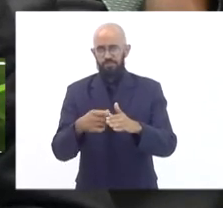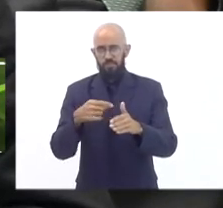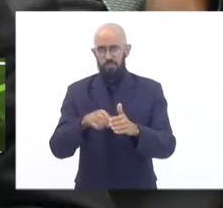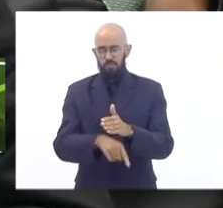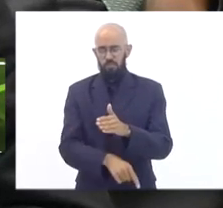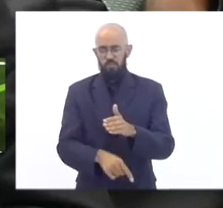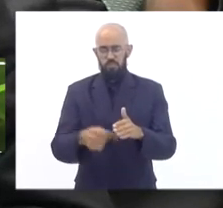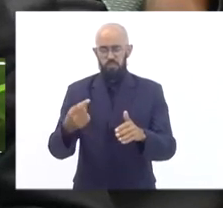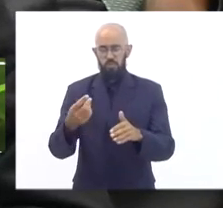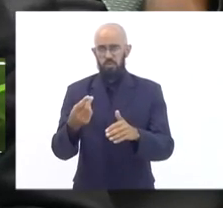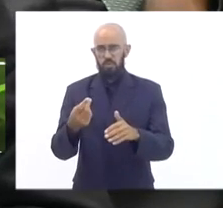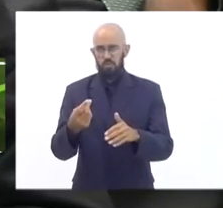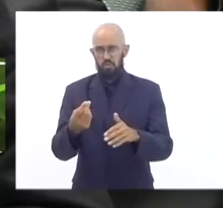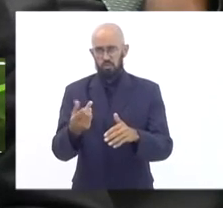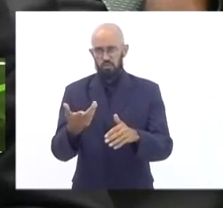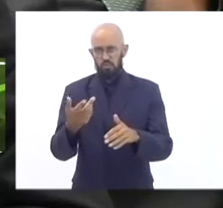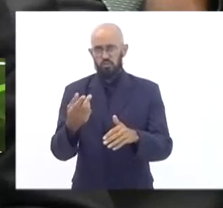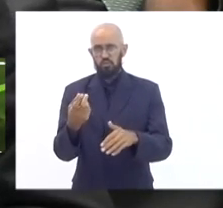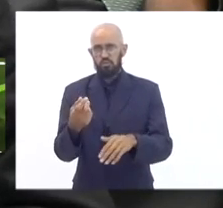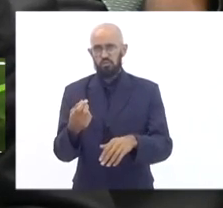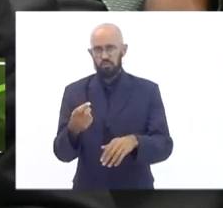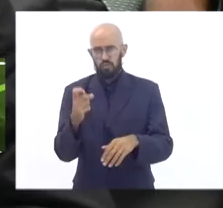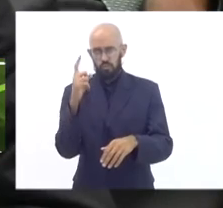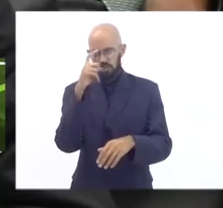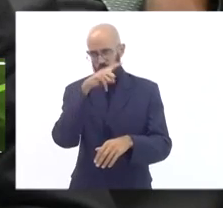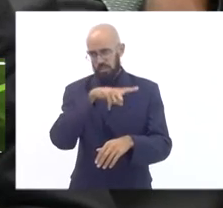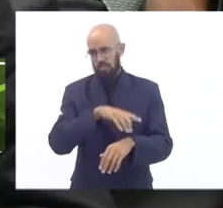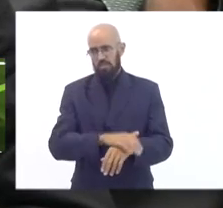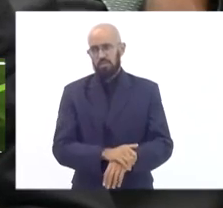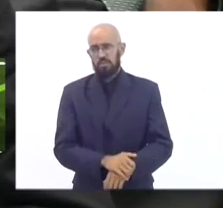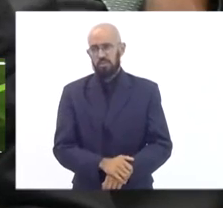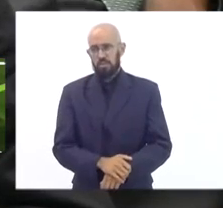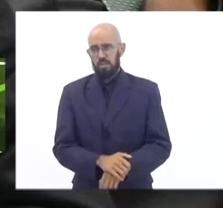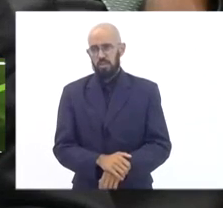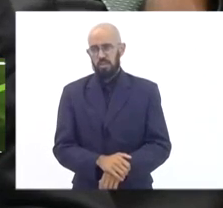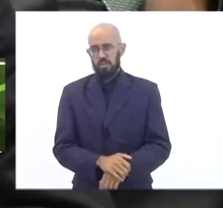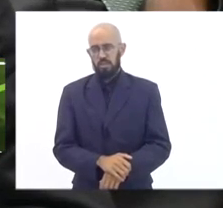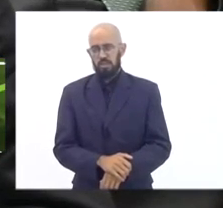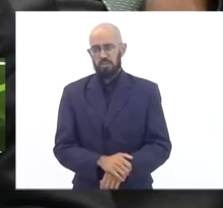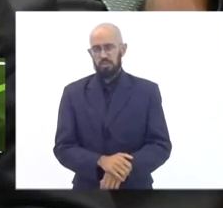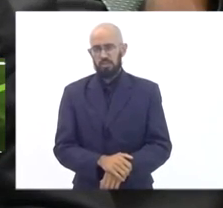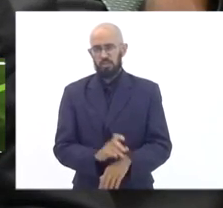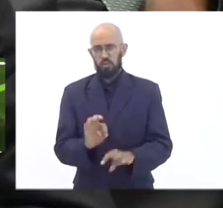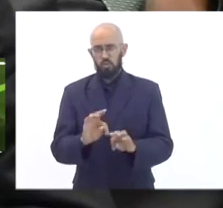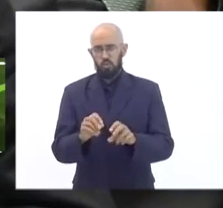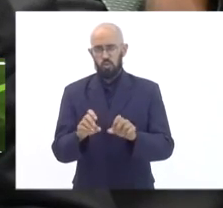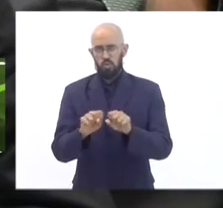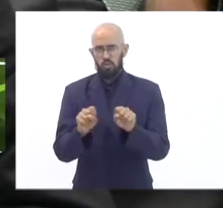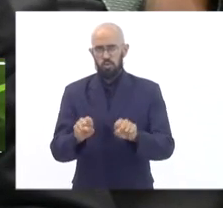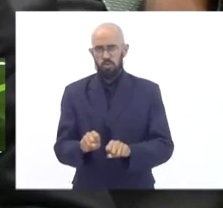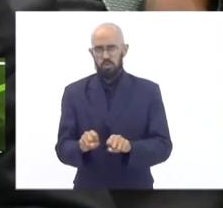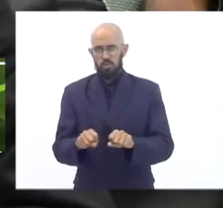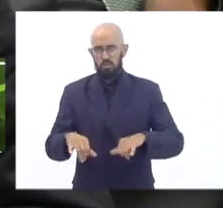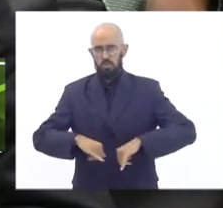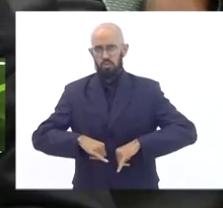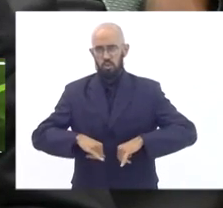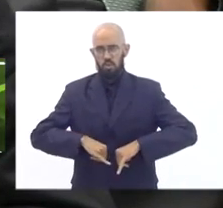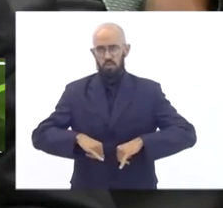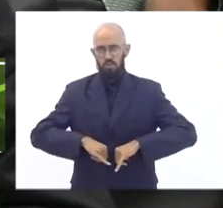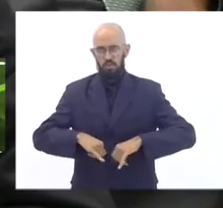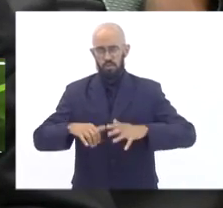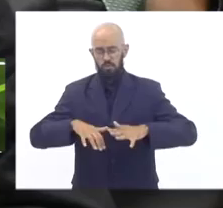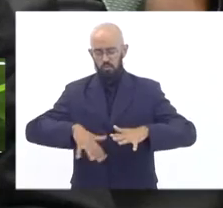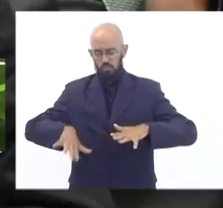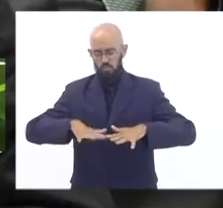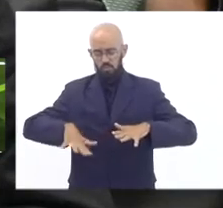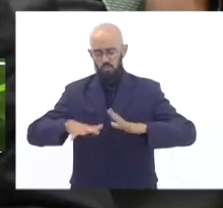dificuldades financeiras, estamos em recuperação judicial. E nós temos, o sistema todo sofre num ambiente muito complexo.